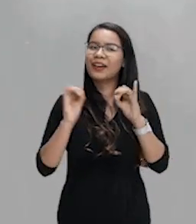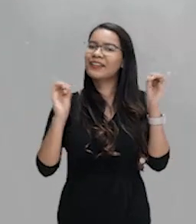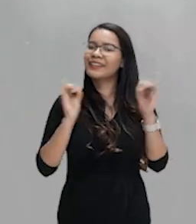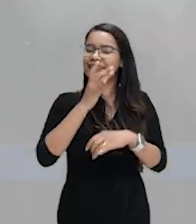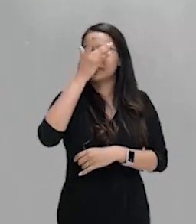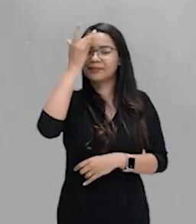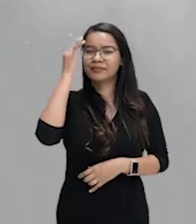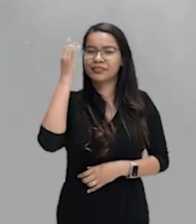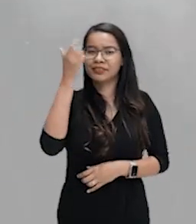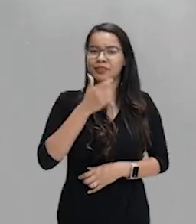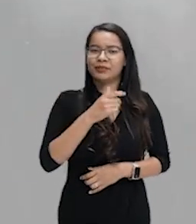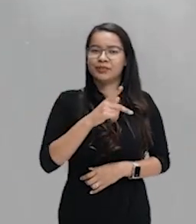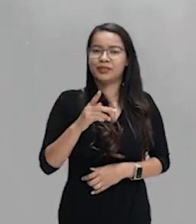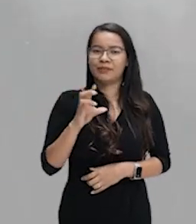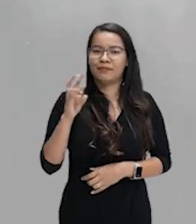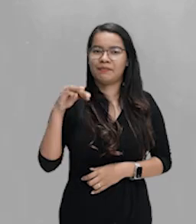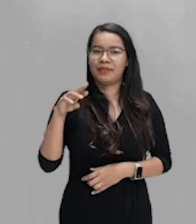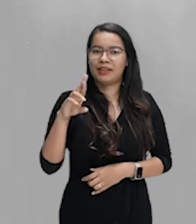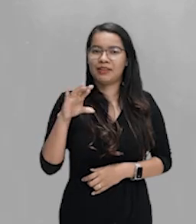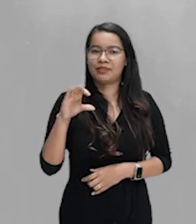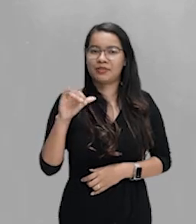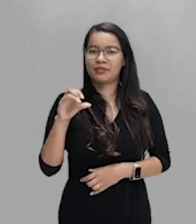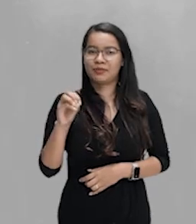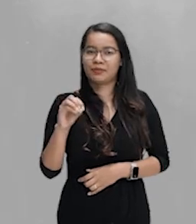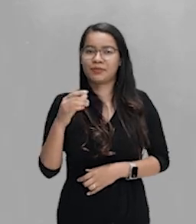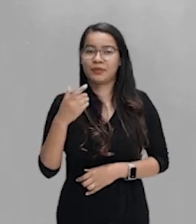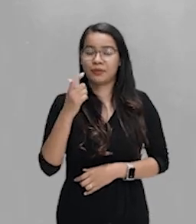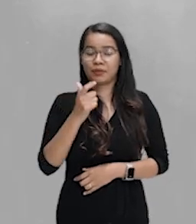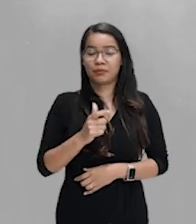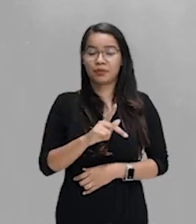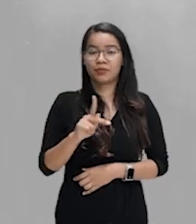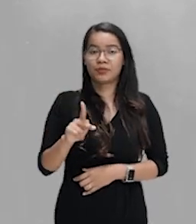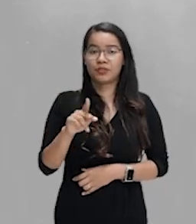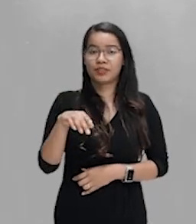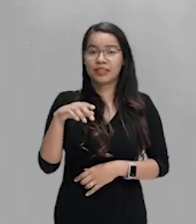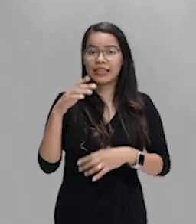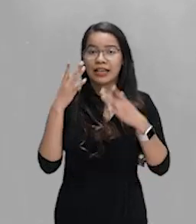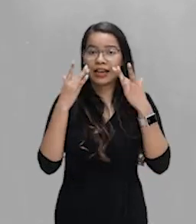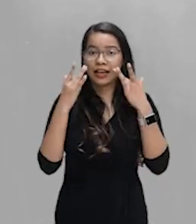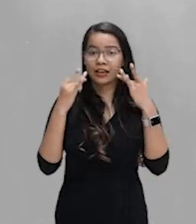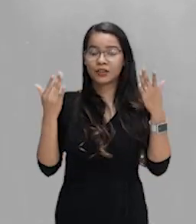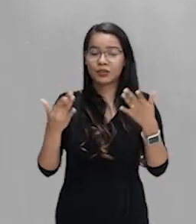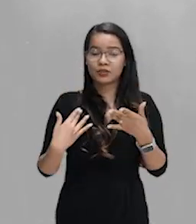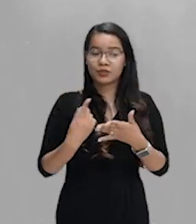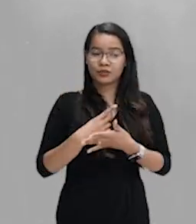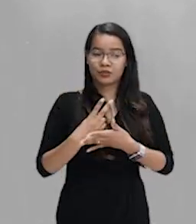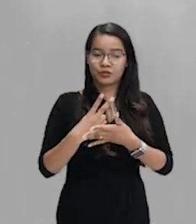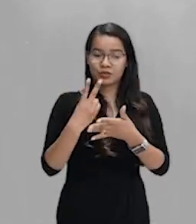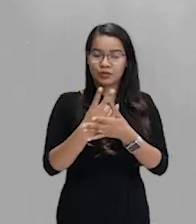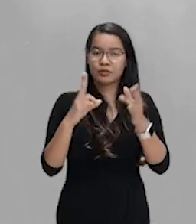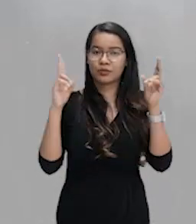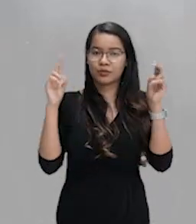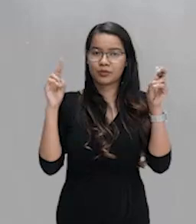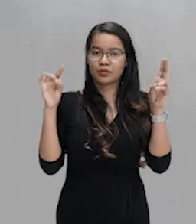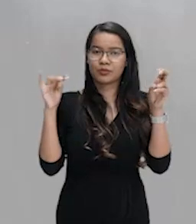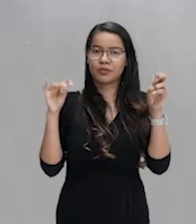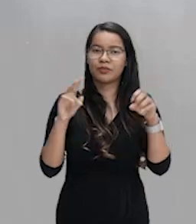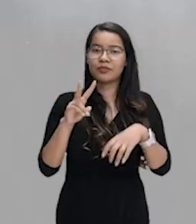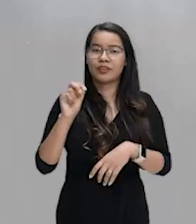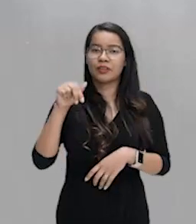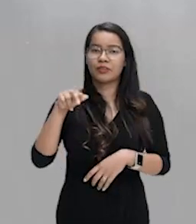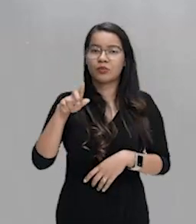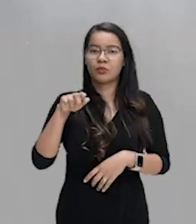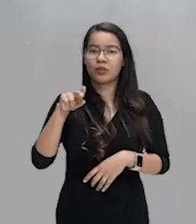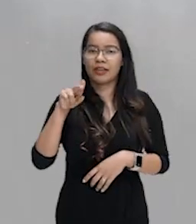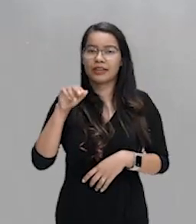Olá, gente. Professor Marcos Dominici aqui, professor de arte, e hoje a gente vai dar continuidade àquele assunto sobre vanguardas